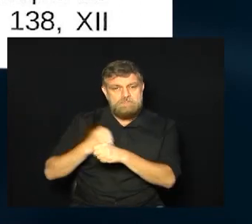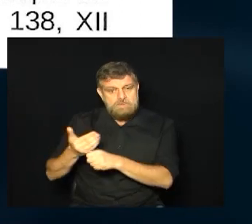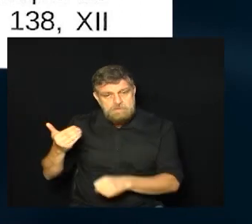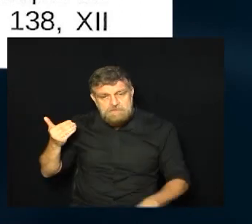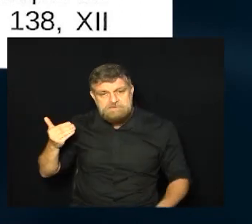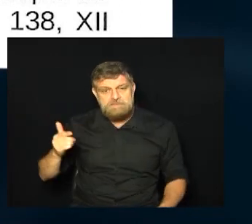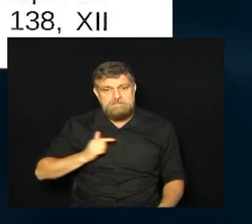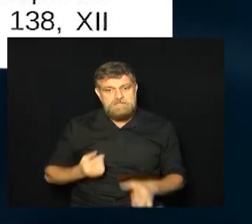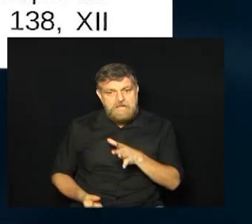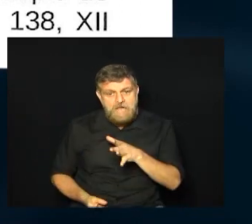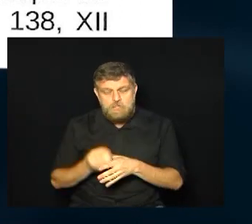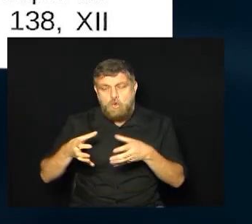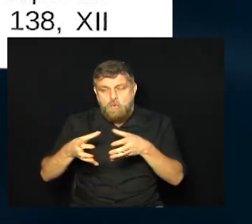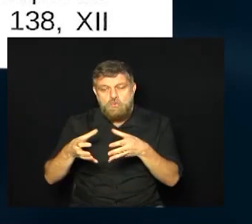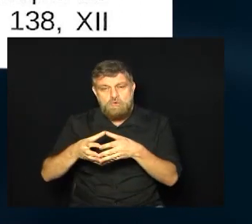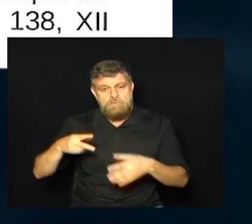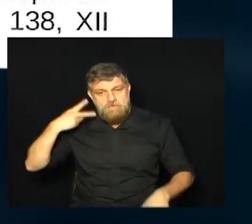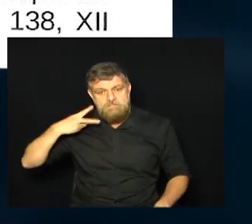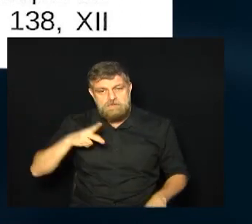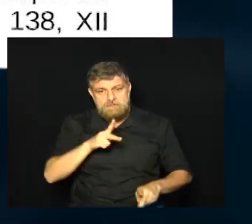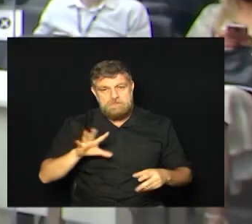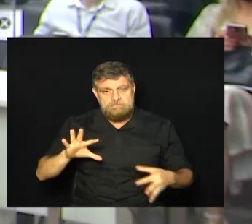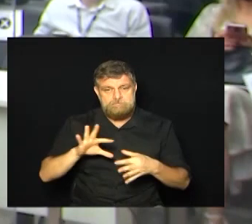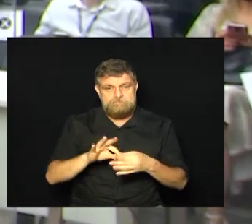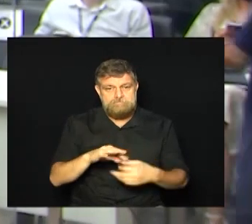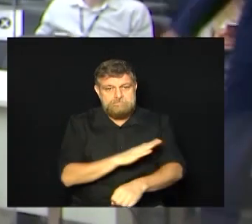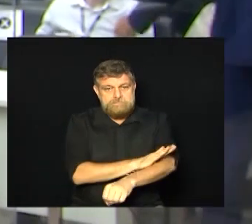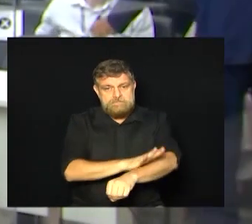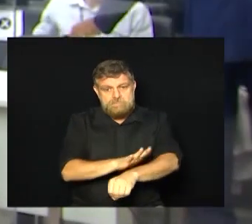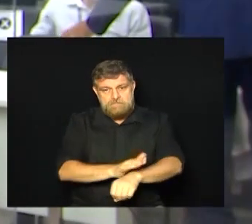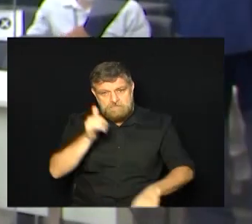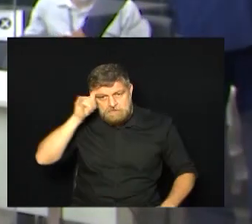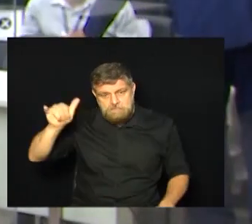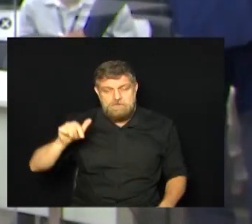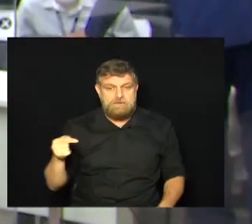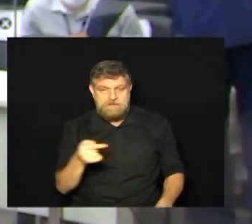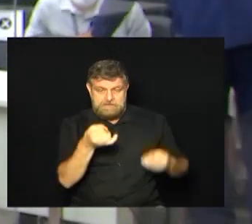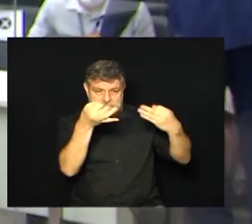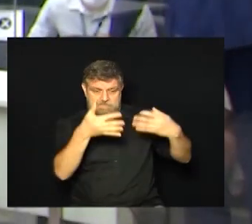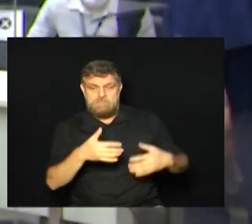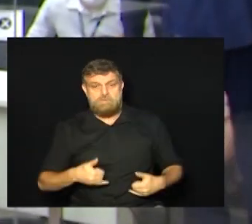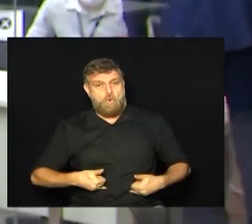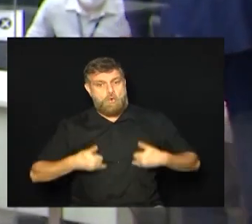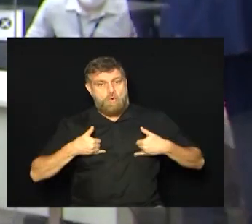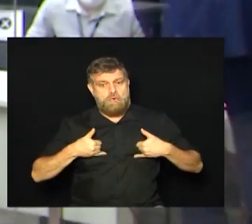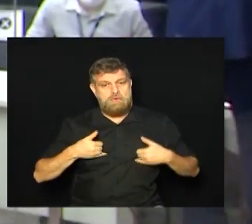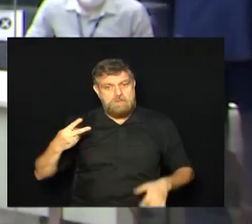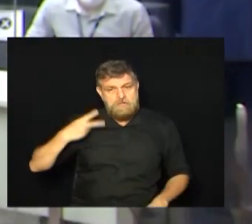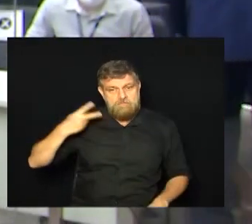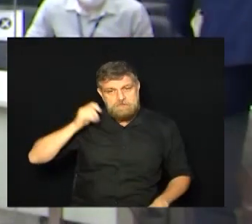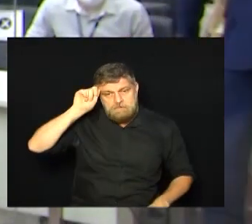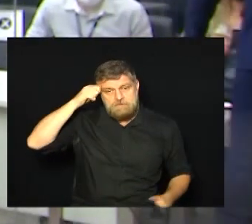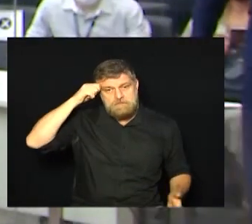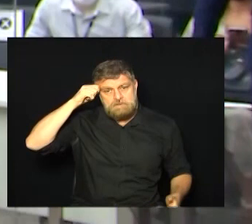passado a criação da Frente Parlamentar Antirracismo. Permínio ressaltou que tem muito orgulho de ser um parlamentar